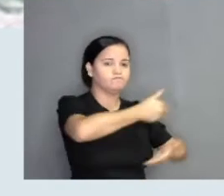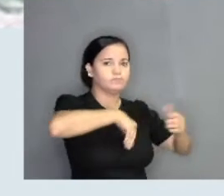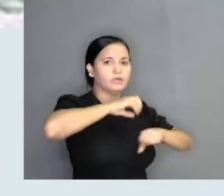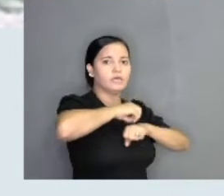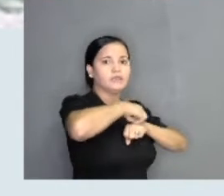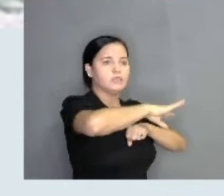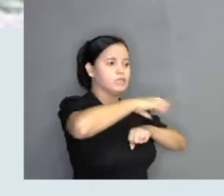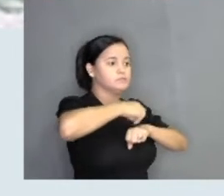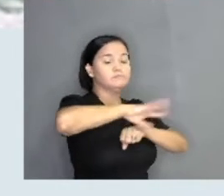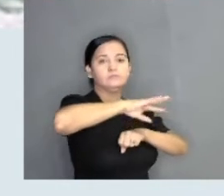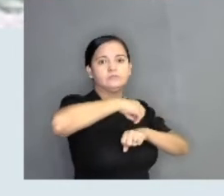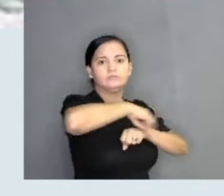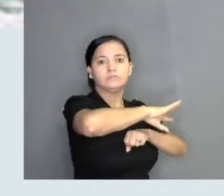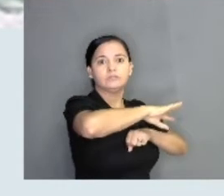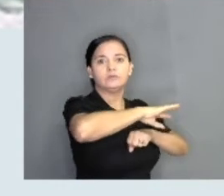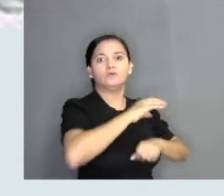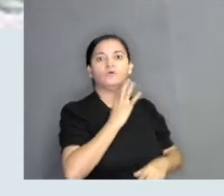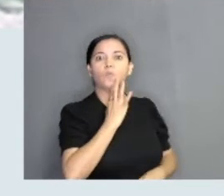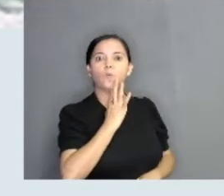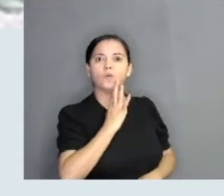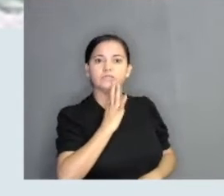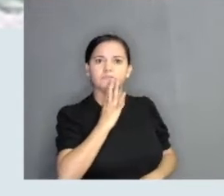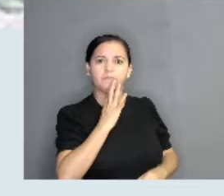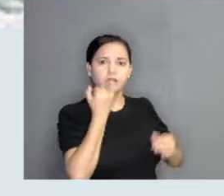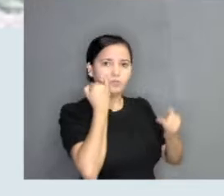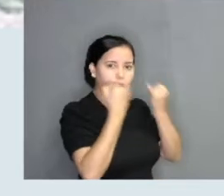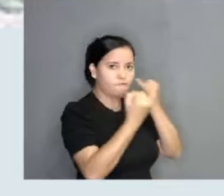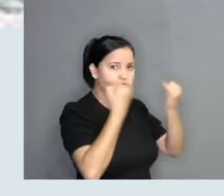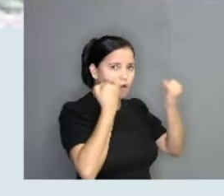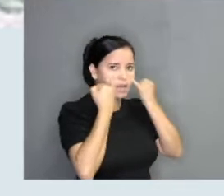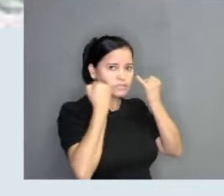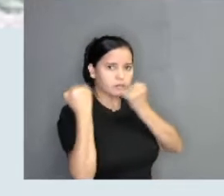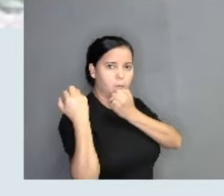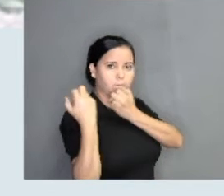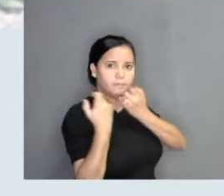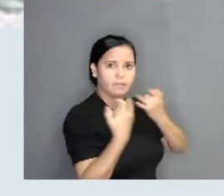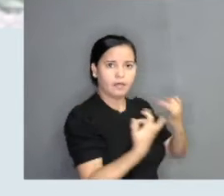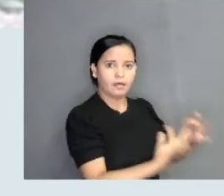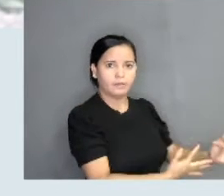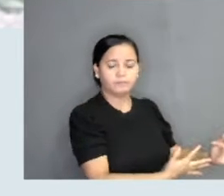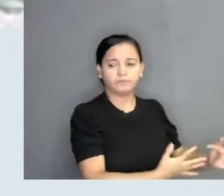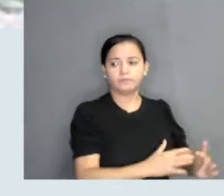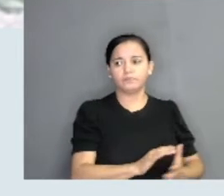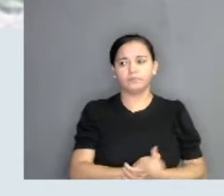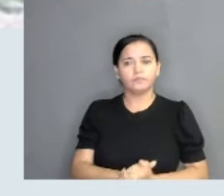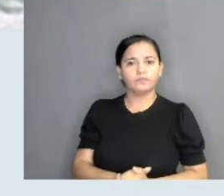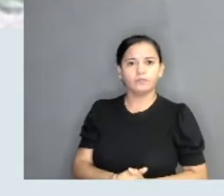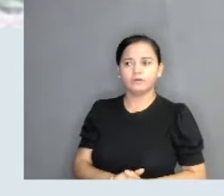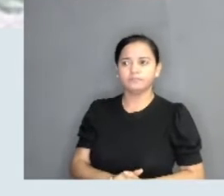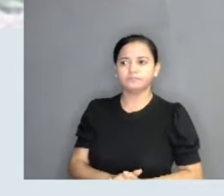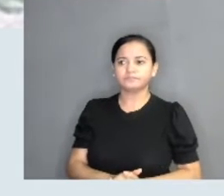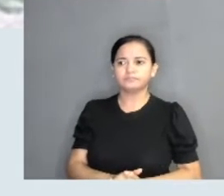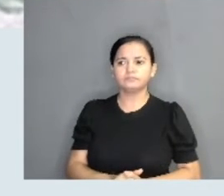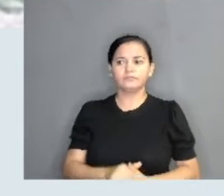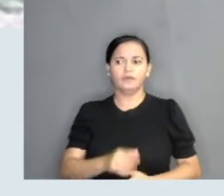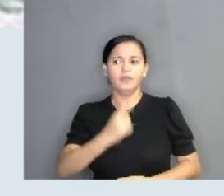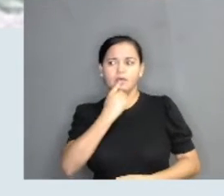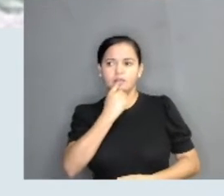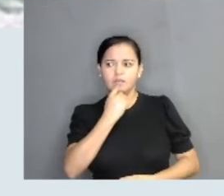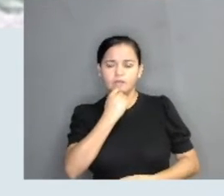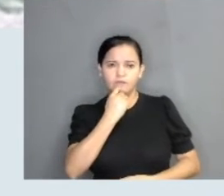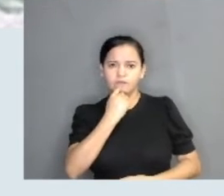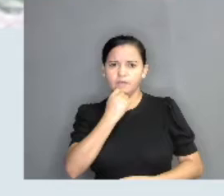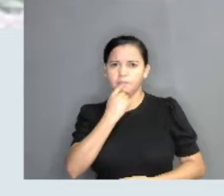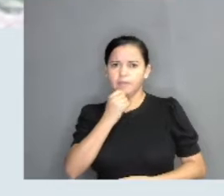informação, né? Podem ver que essa parte vermelha lembra um cérebro, né?